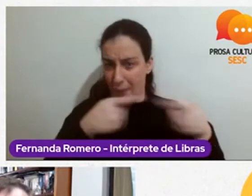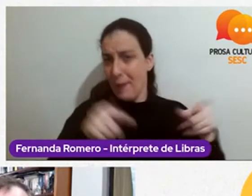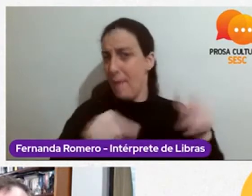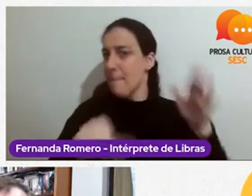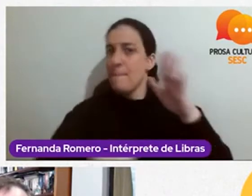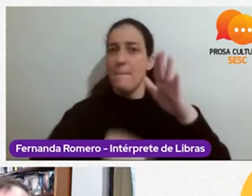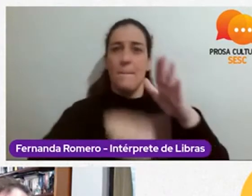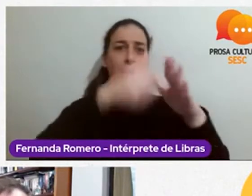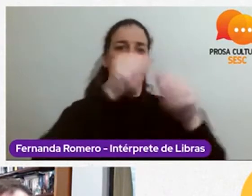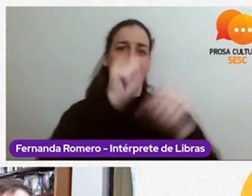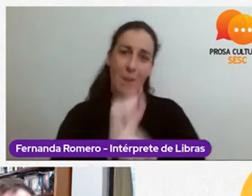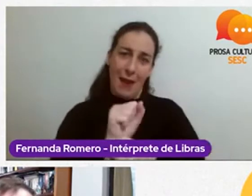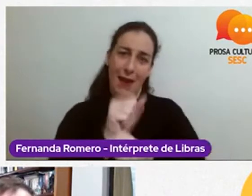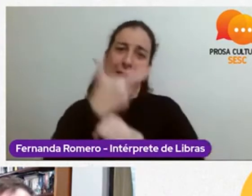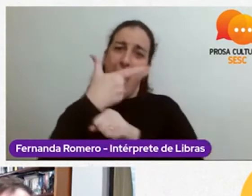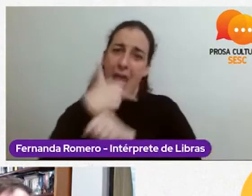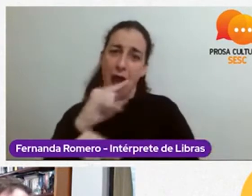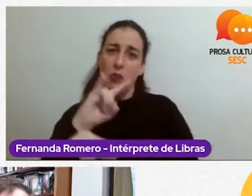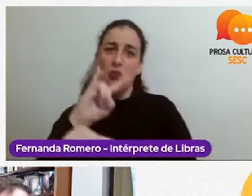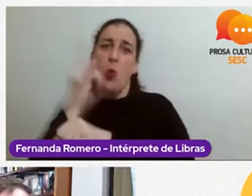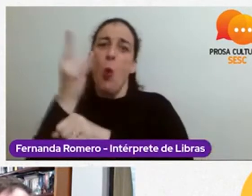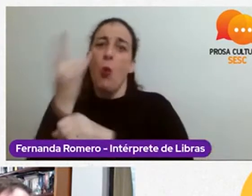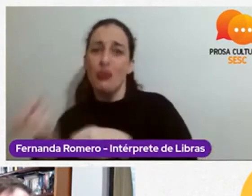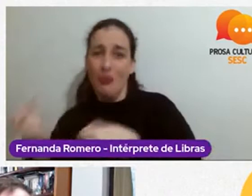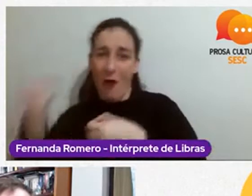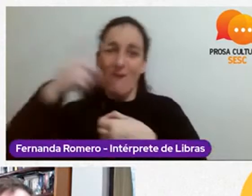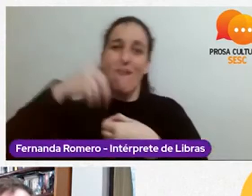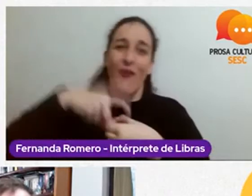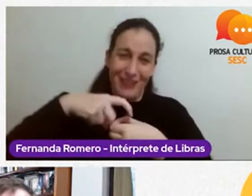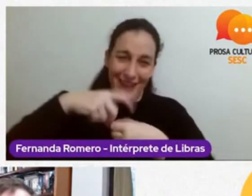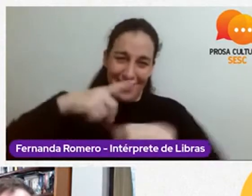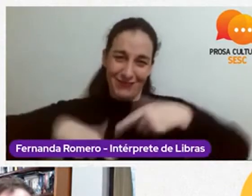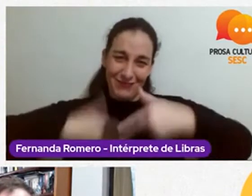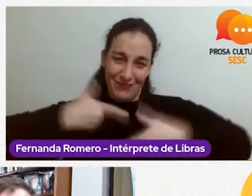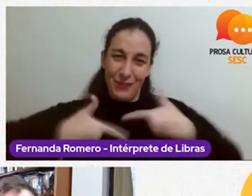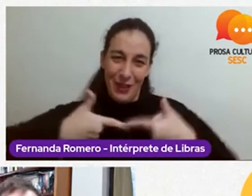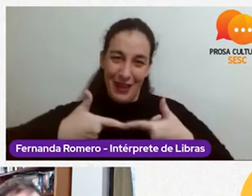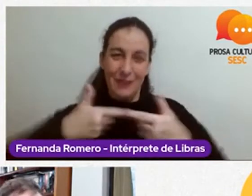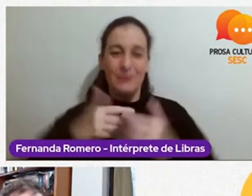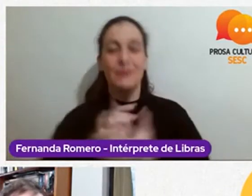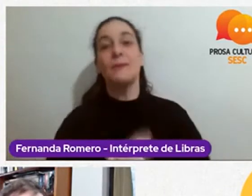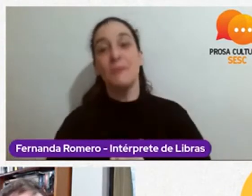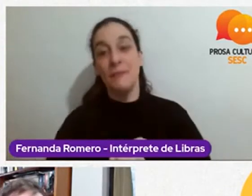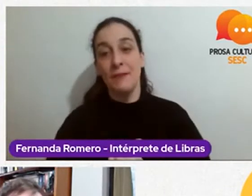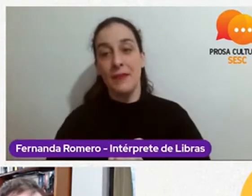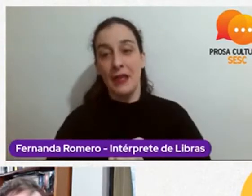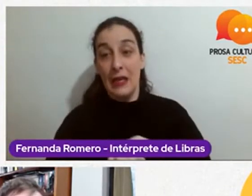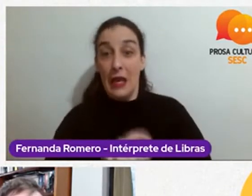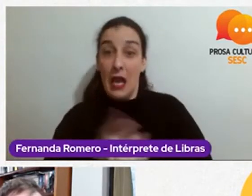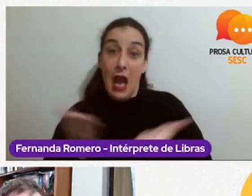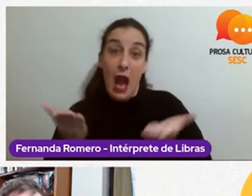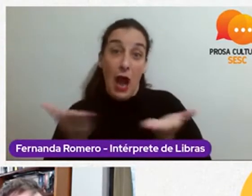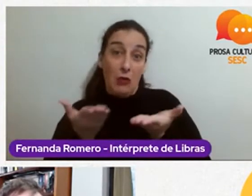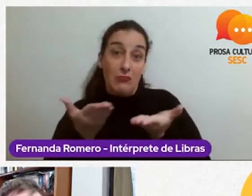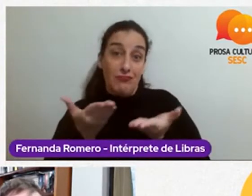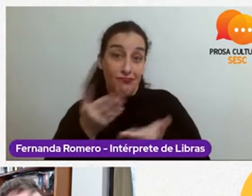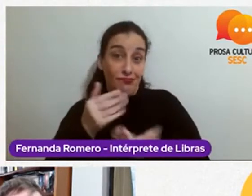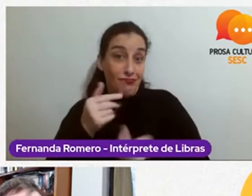e provavelmente os últimos a retornar a essas atividades, né? E por enquanto a gente não tem uma